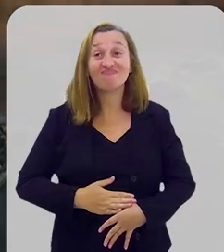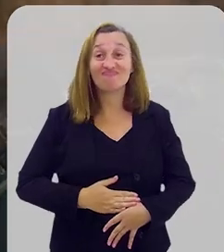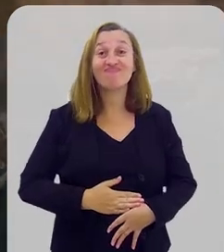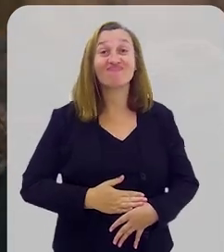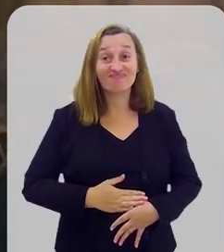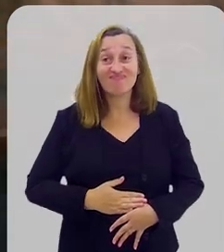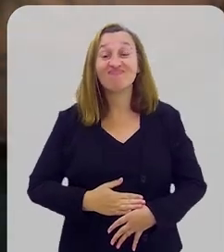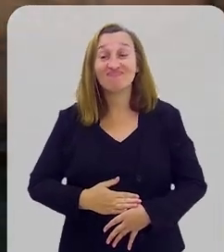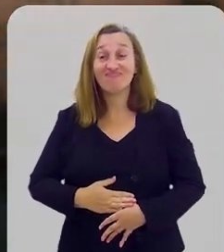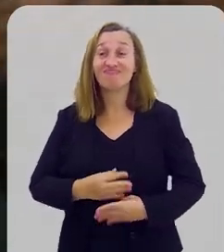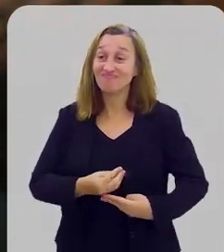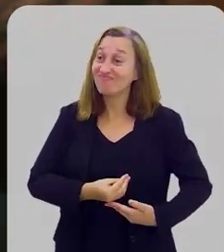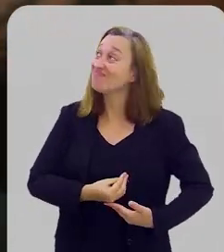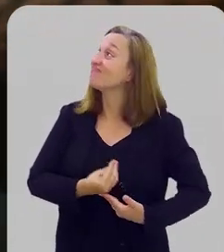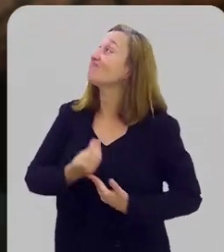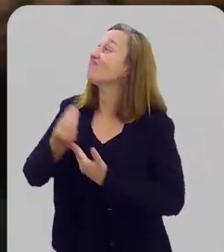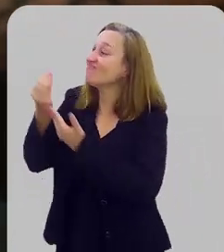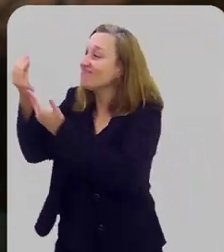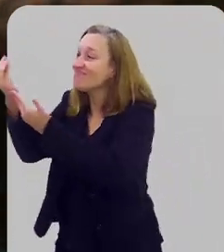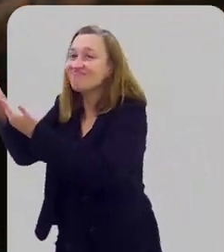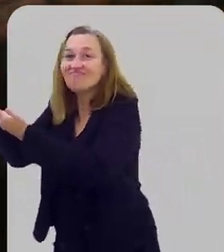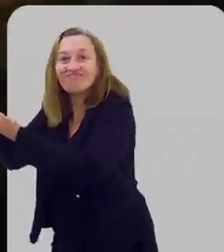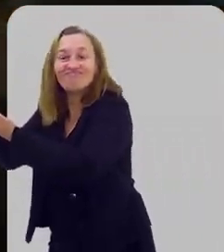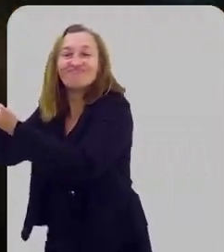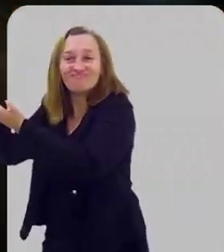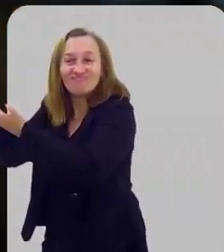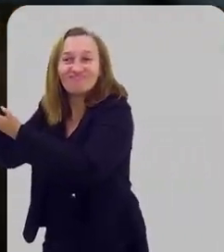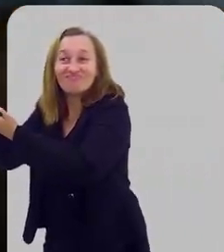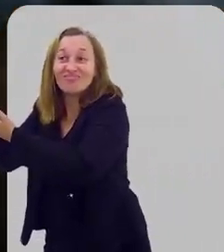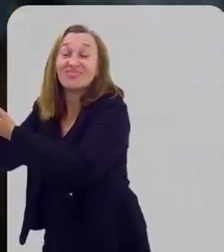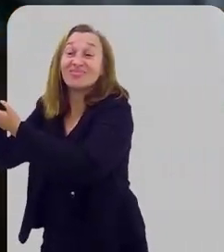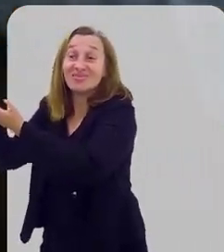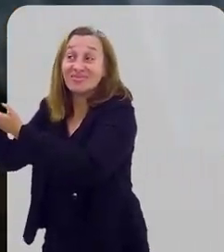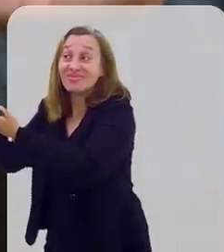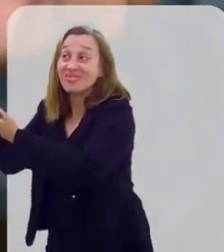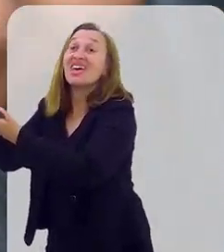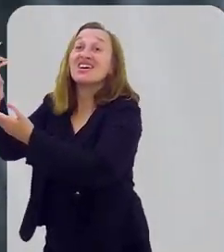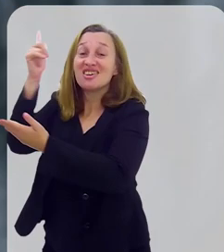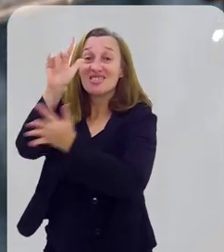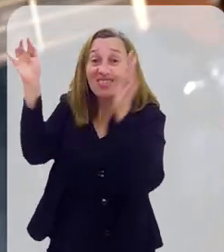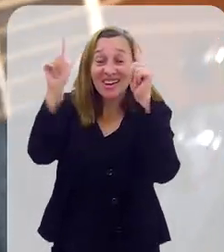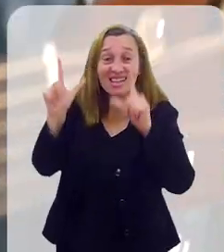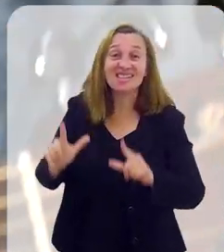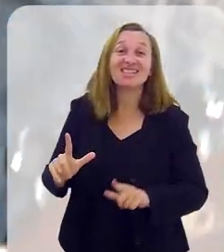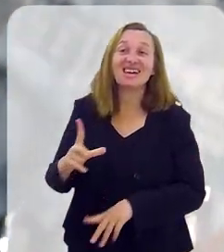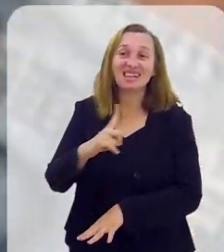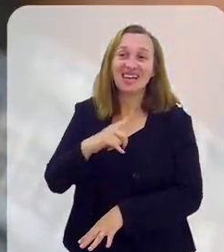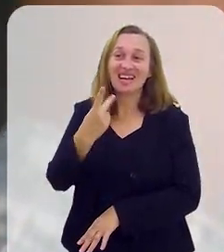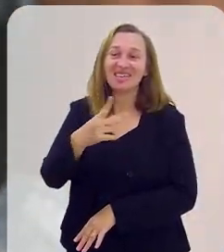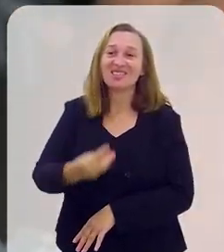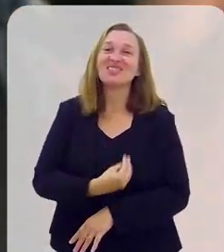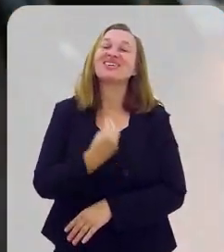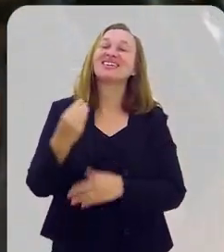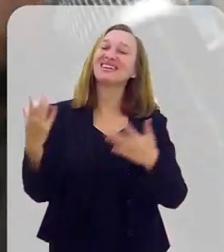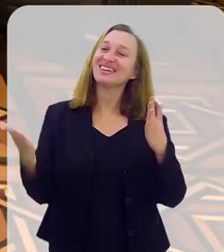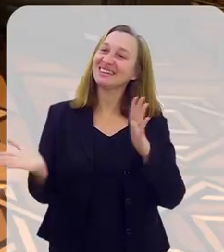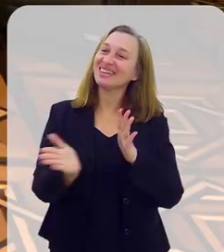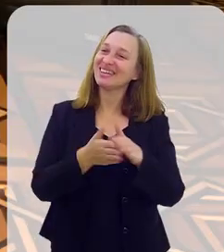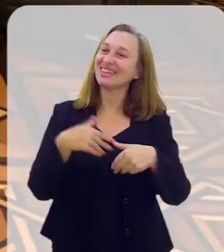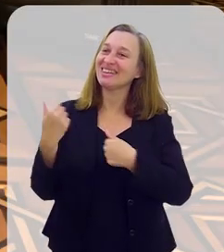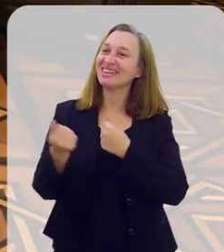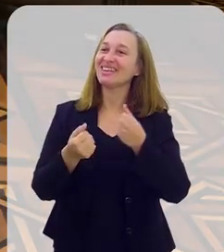Cristo fazendo assim você será muito feliz Eita